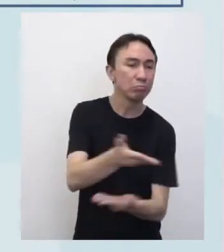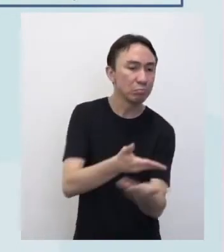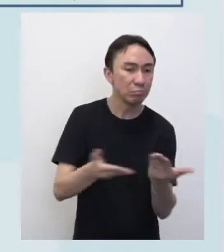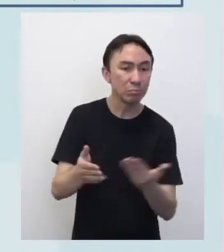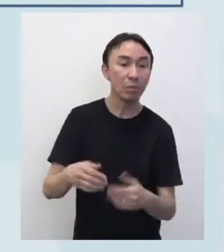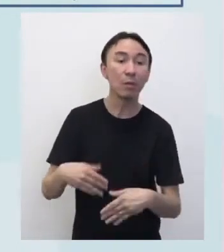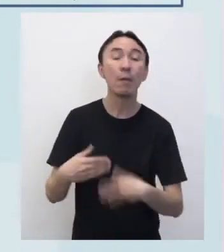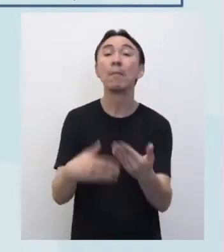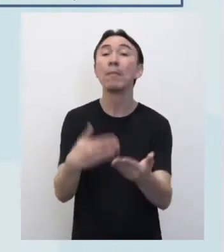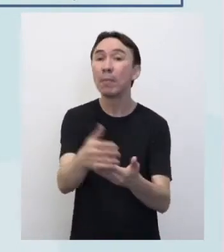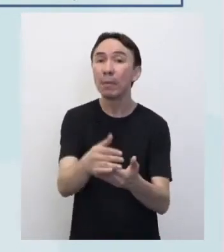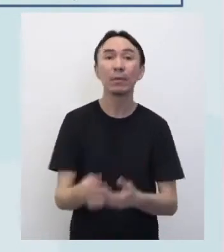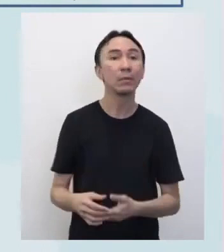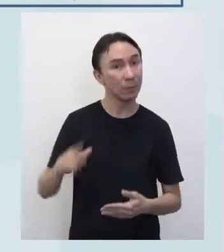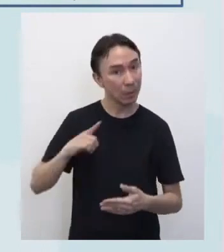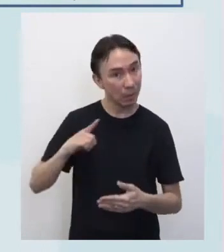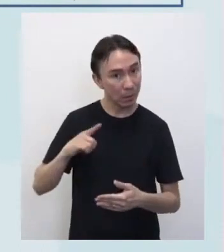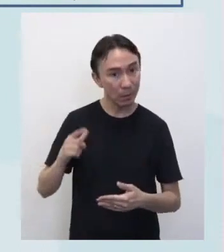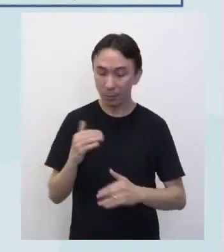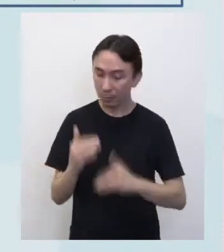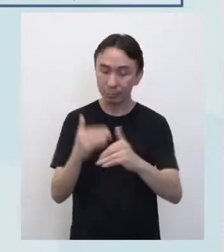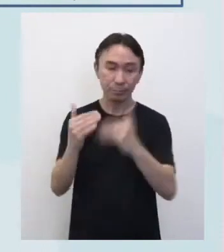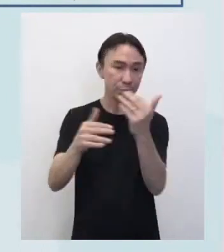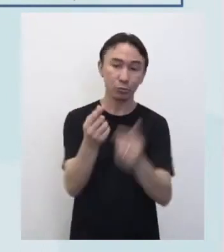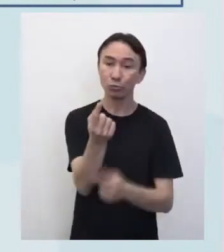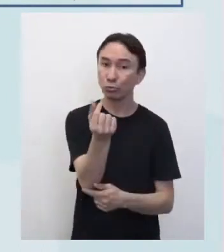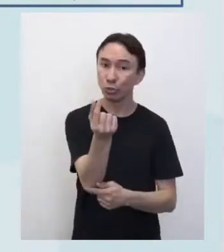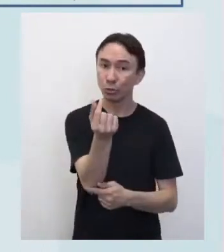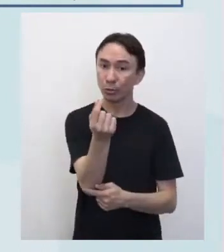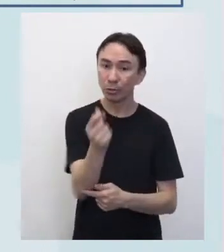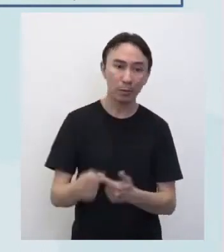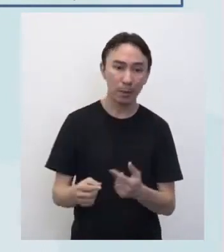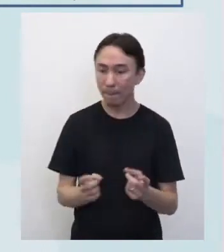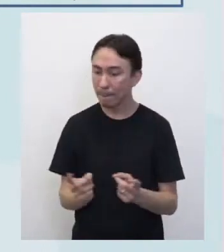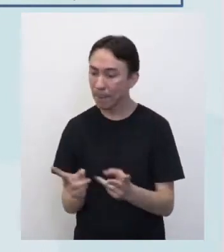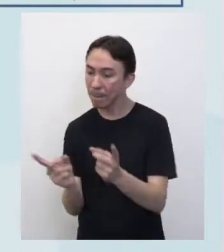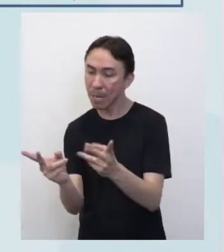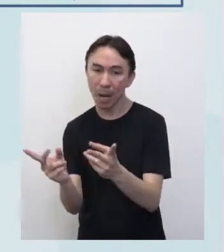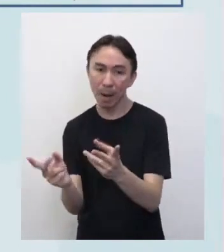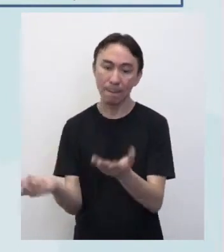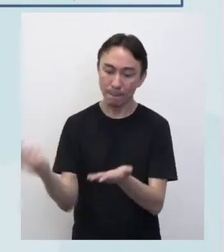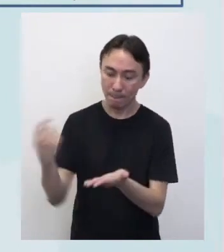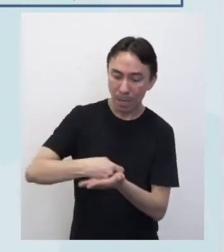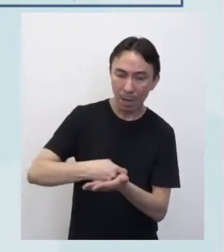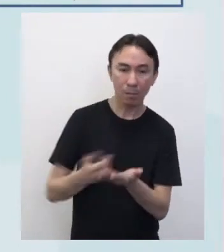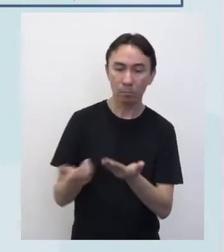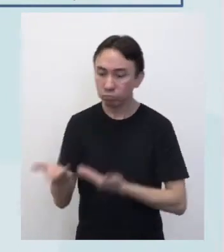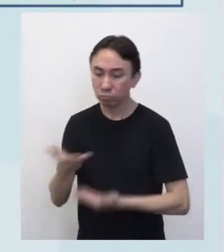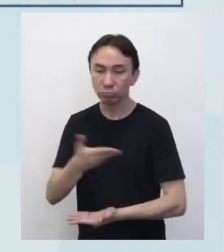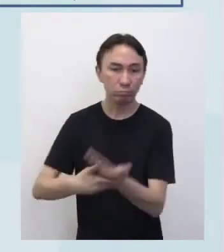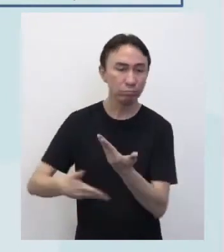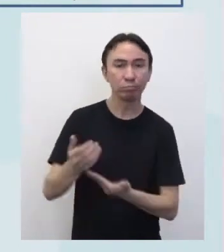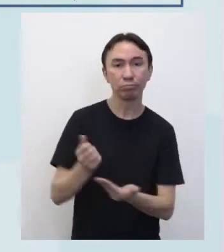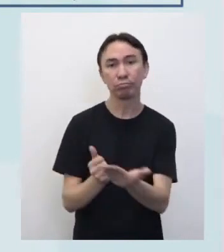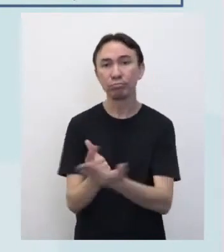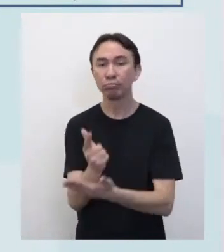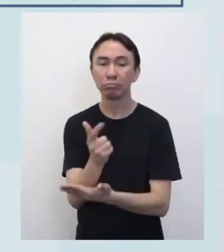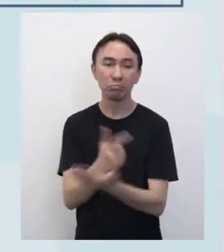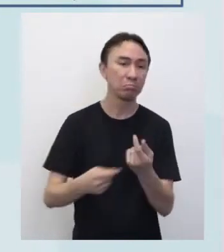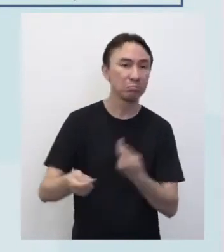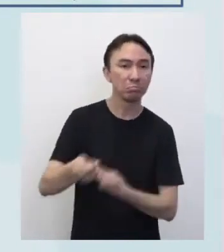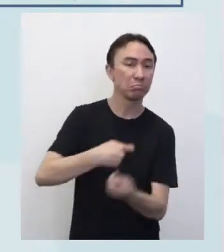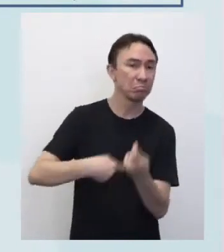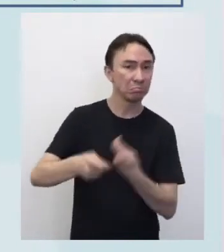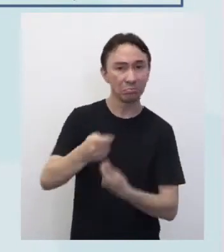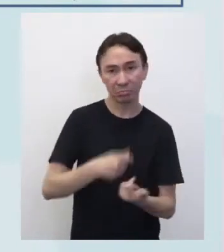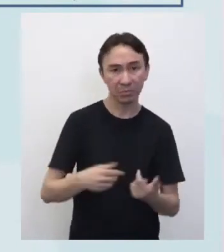uma monetização da economia, ou seja, eu vou vender as minhas mercadorias em troca de